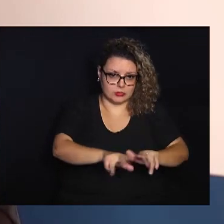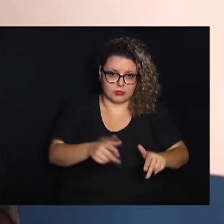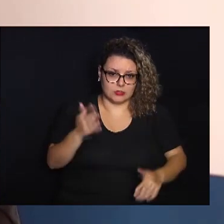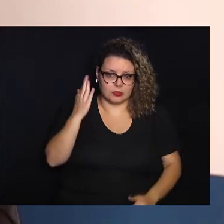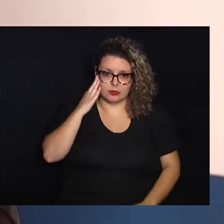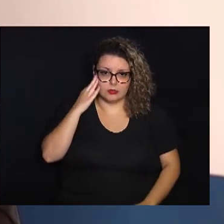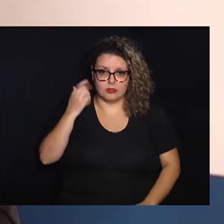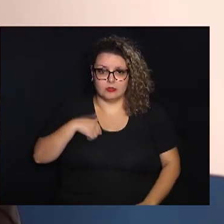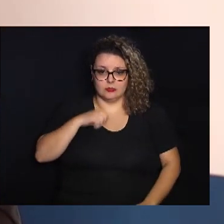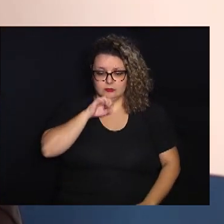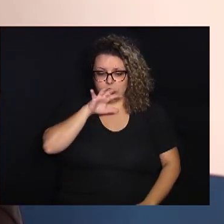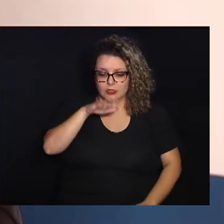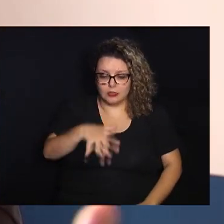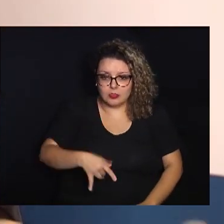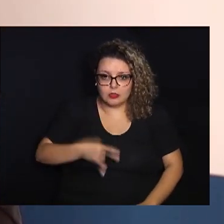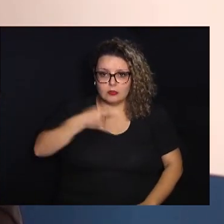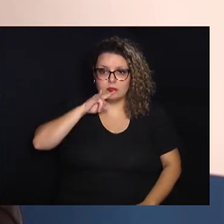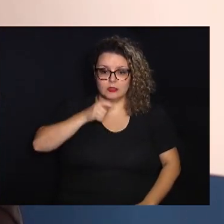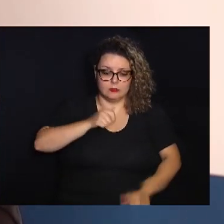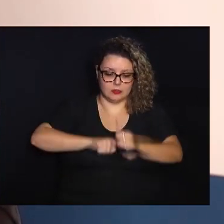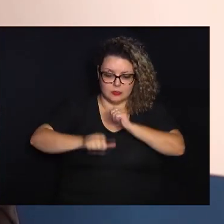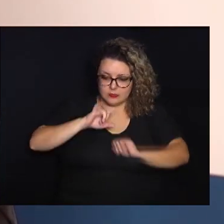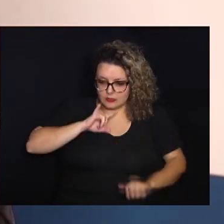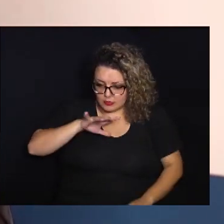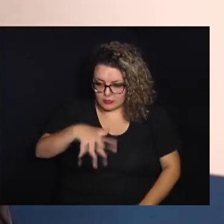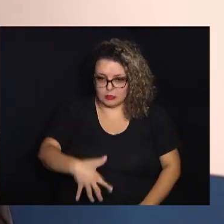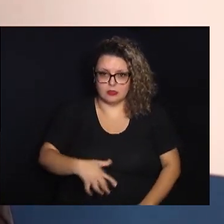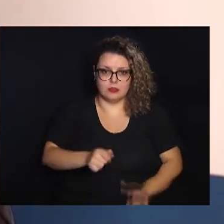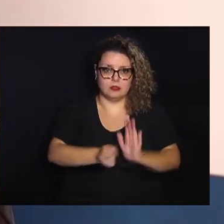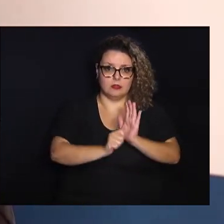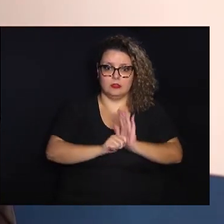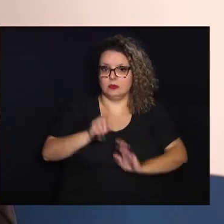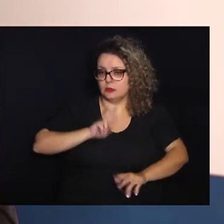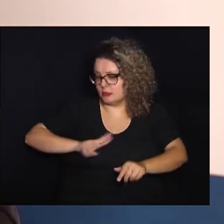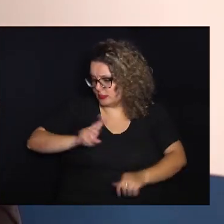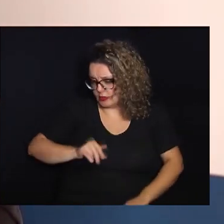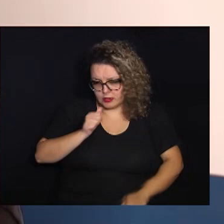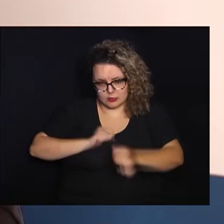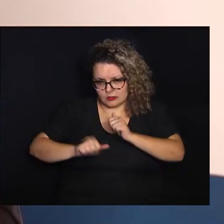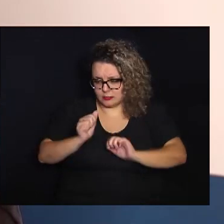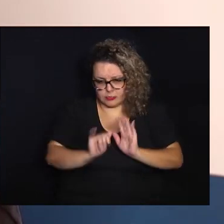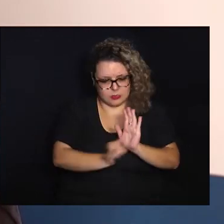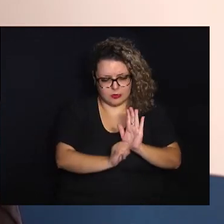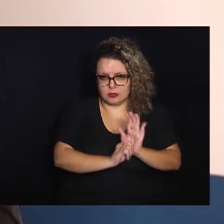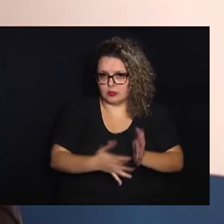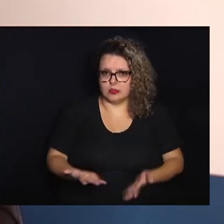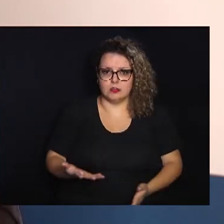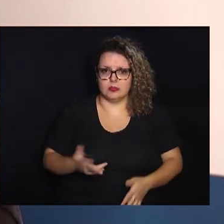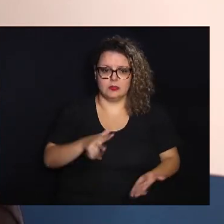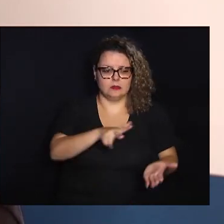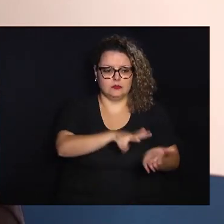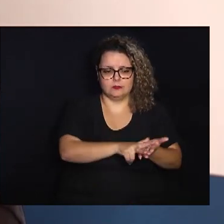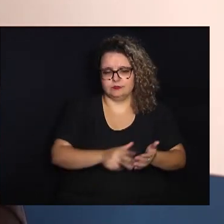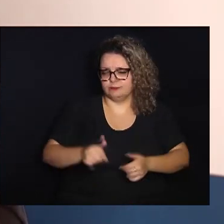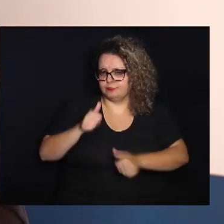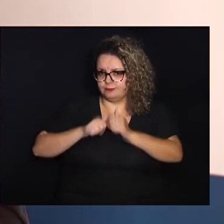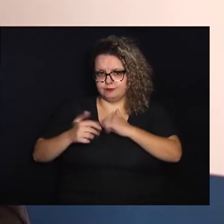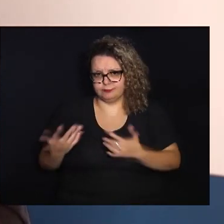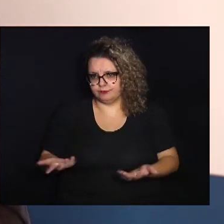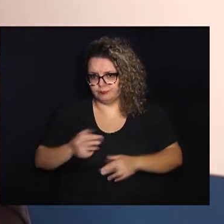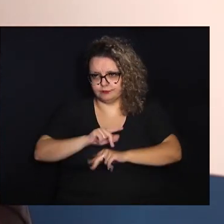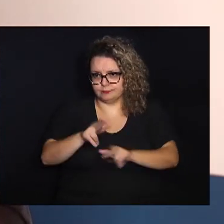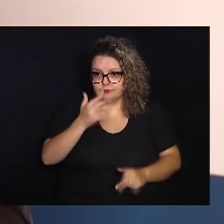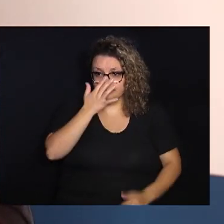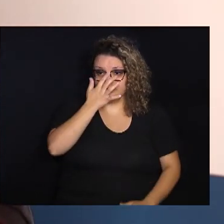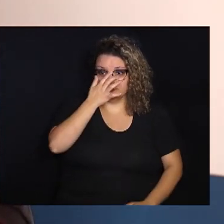estava vomitando pinga e bebendo pinga, vomitando droga e usando drogas e sendo internado. Tive 20 internações. E aí que eu vim